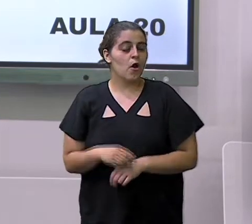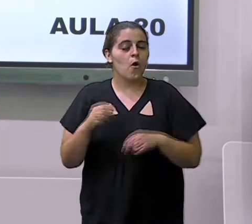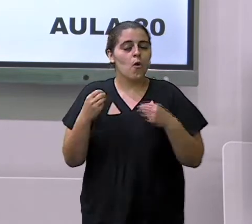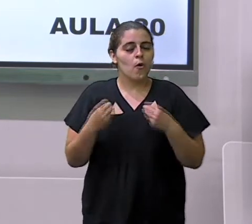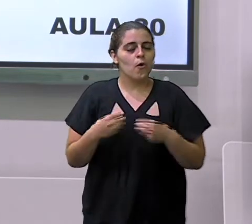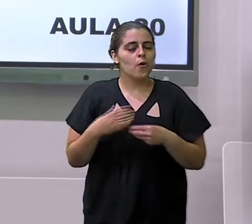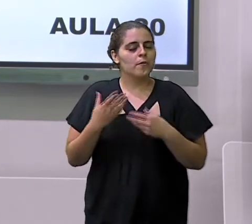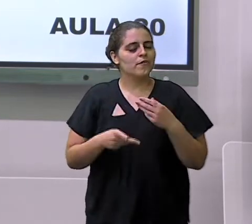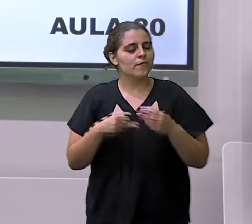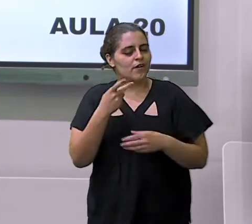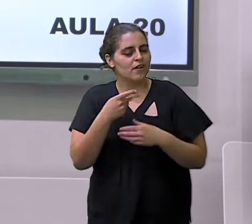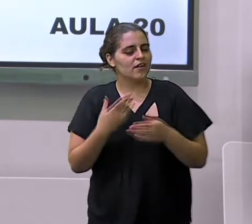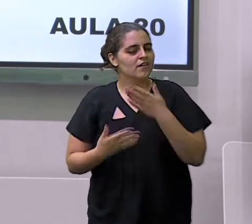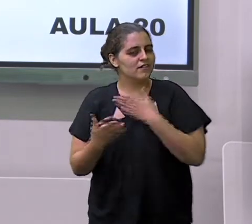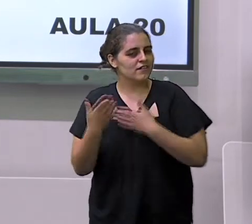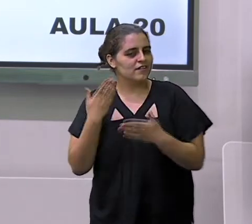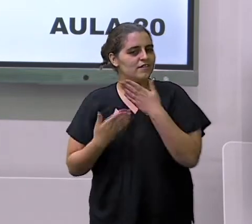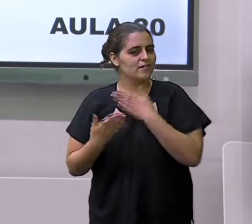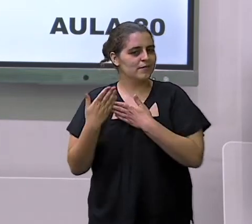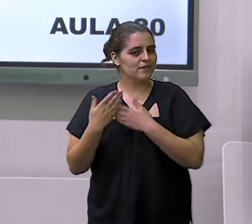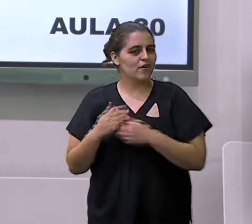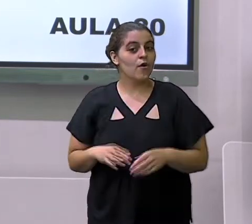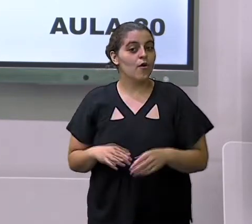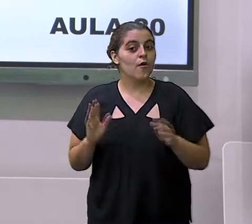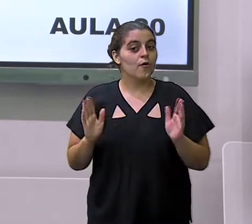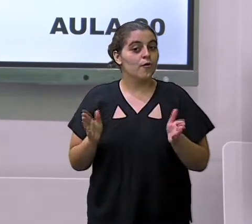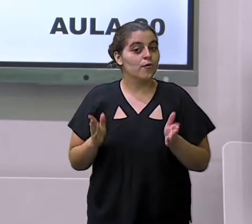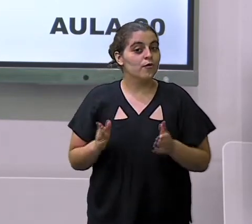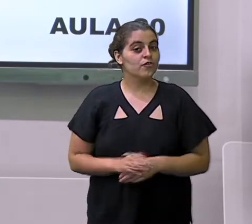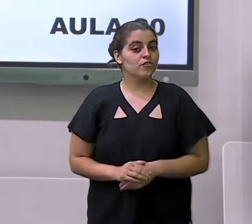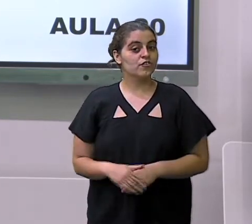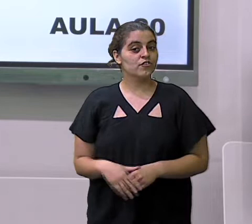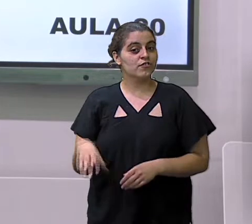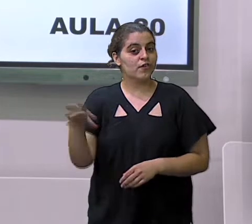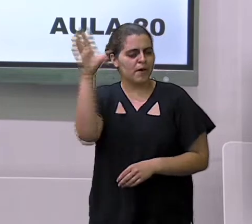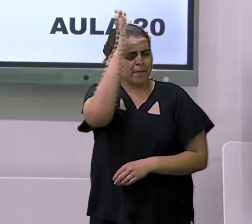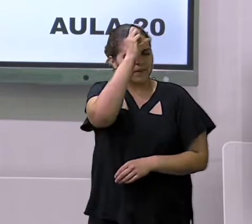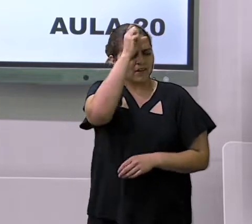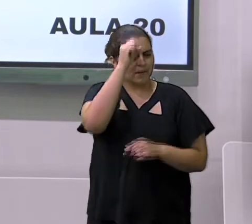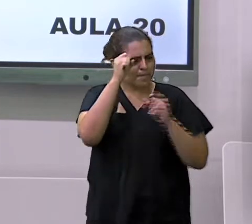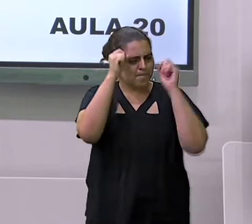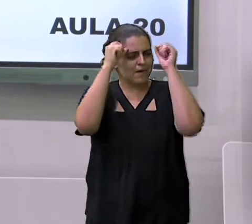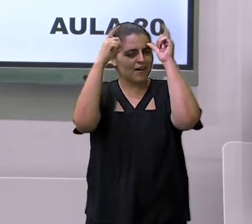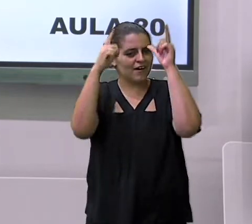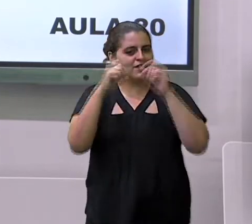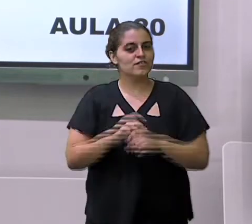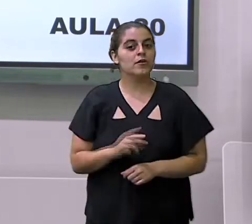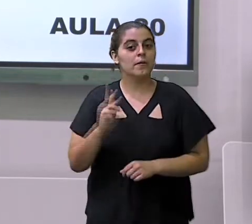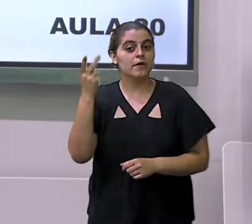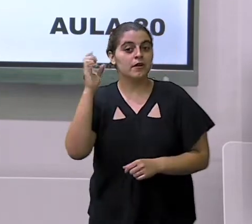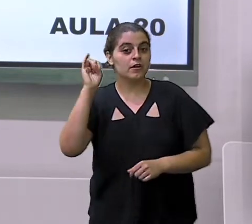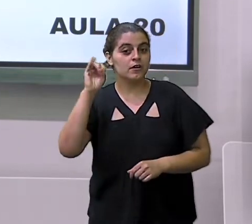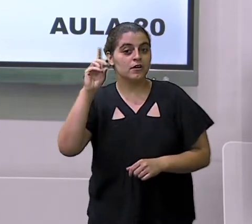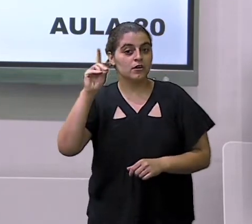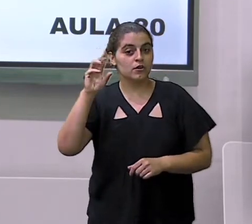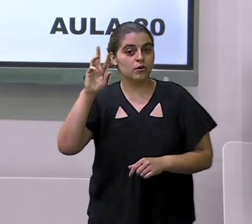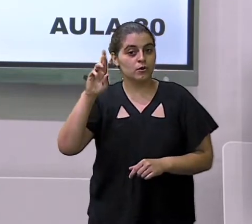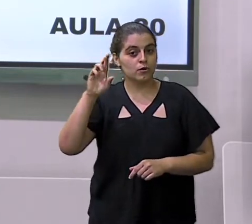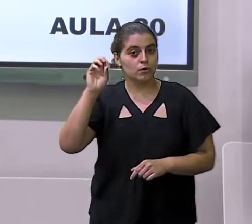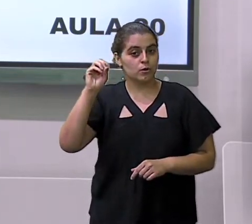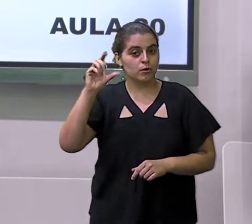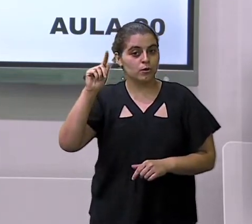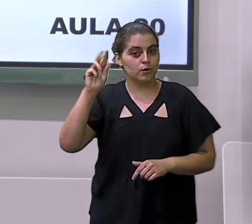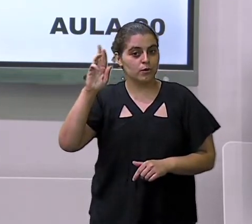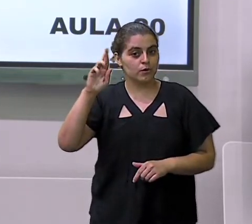eu falei para vocês na aula anterior, hoje nós daremos sequência, com o tema hidrografia, ou seja,